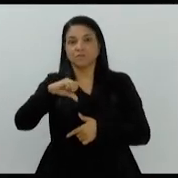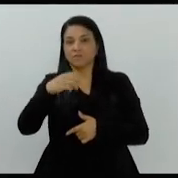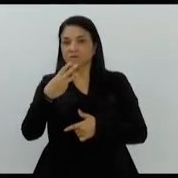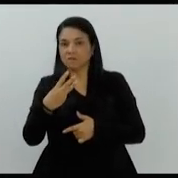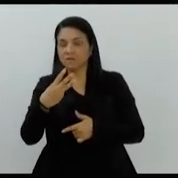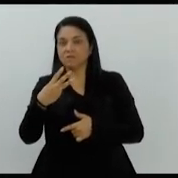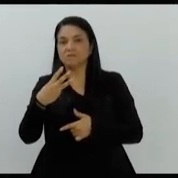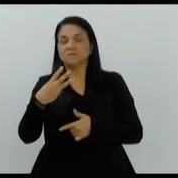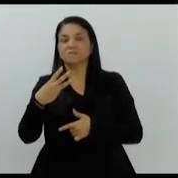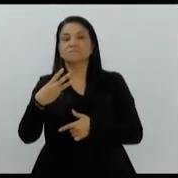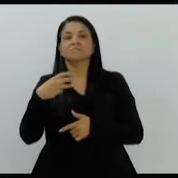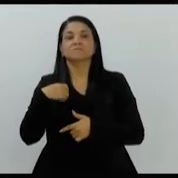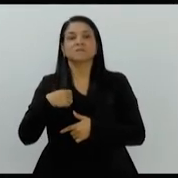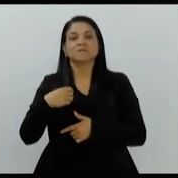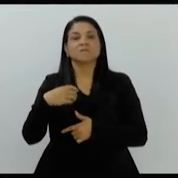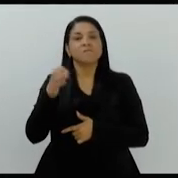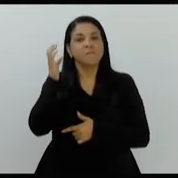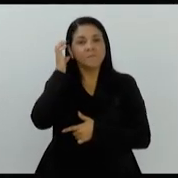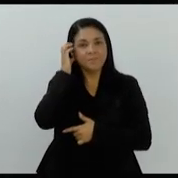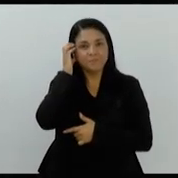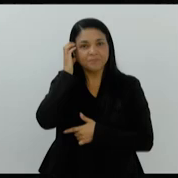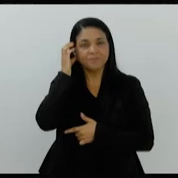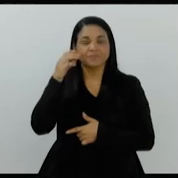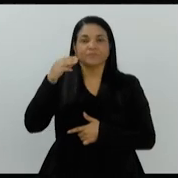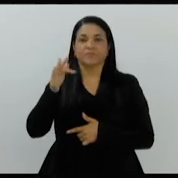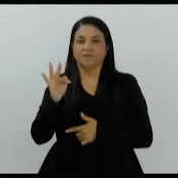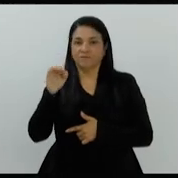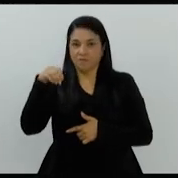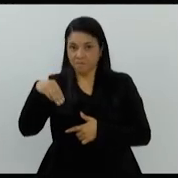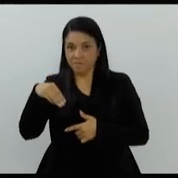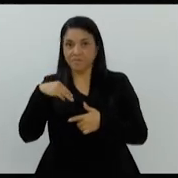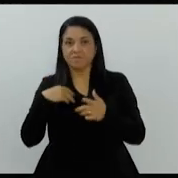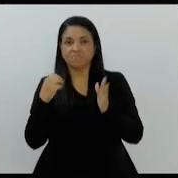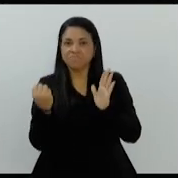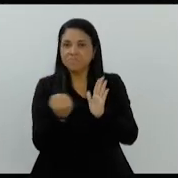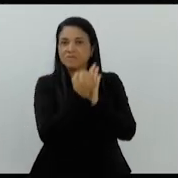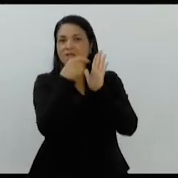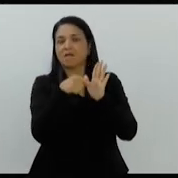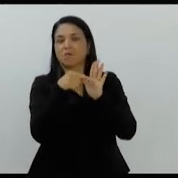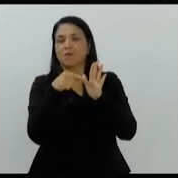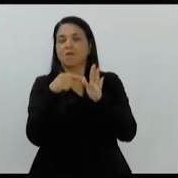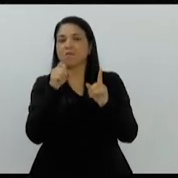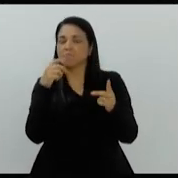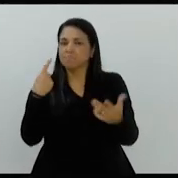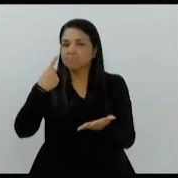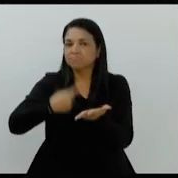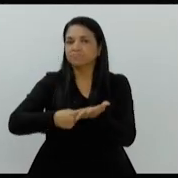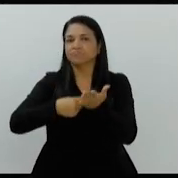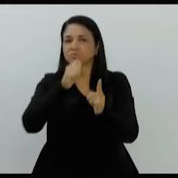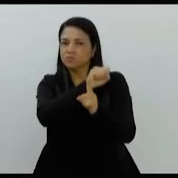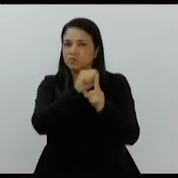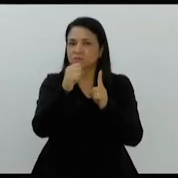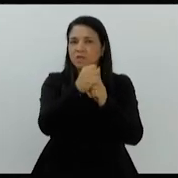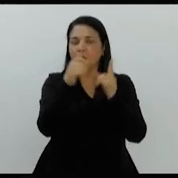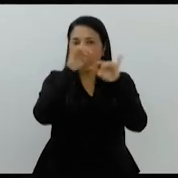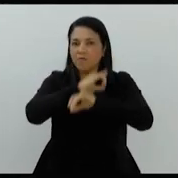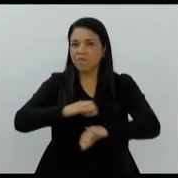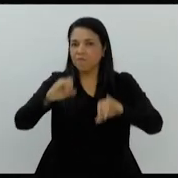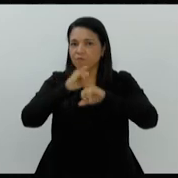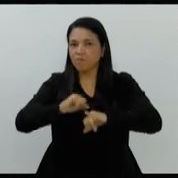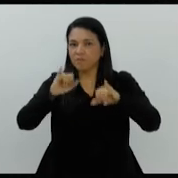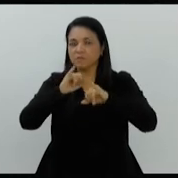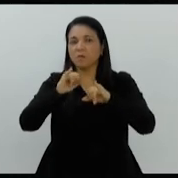programação comprometida com a informação e o social, sendo um veículo transformador de